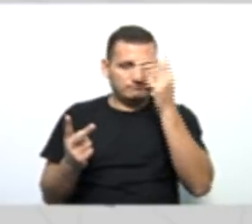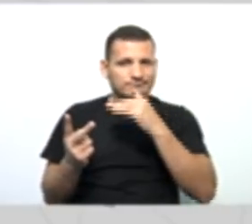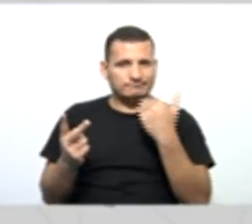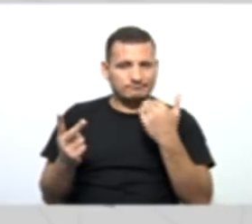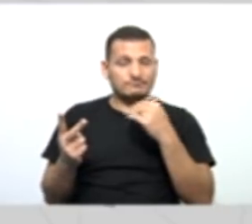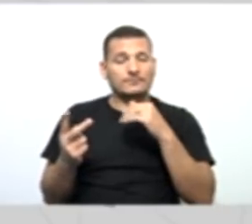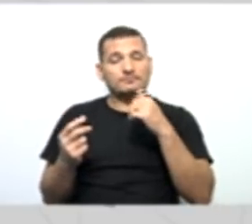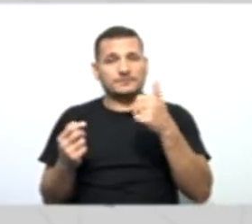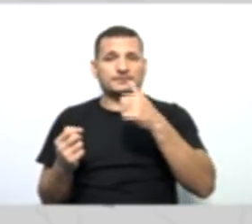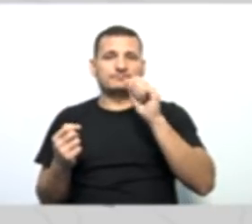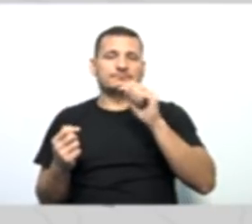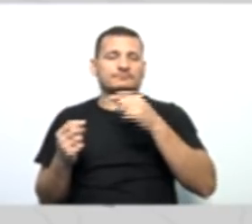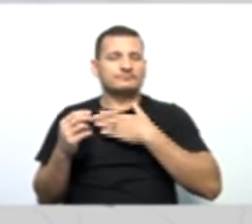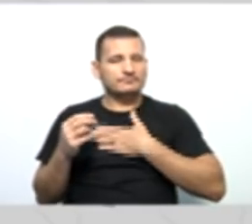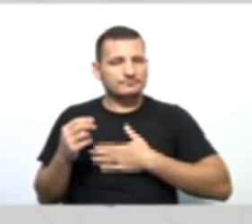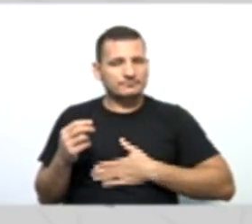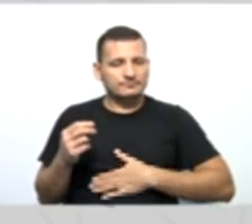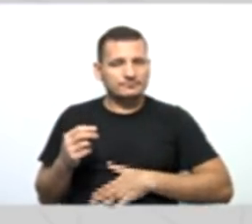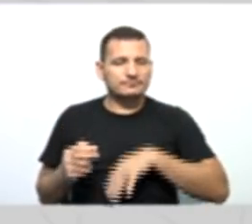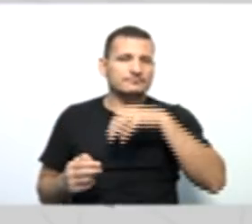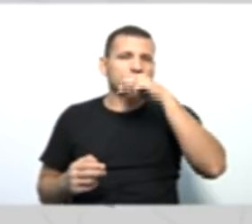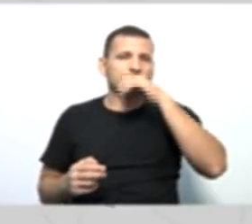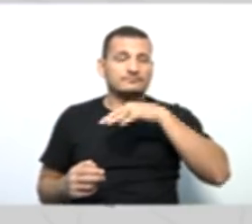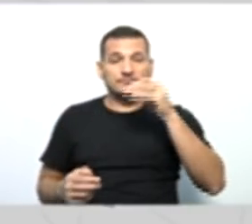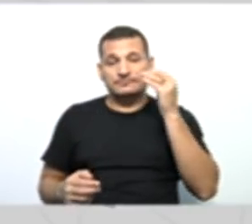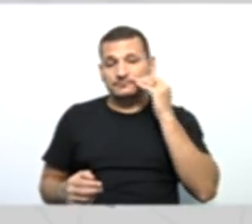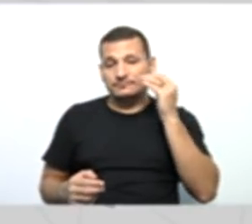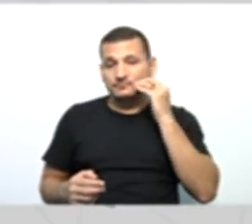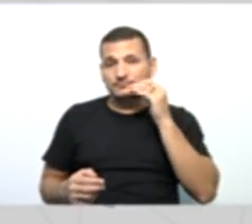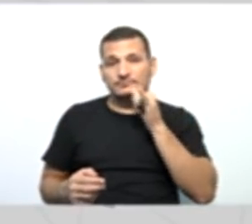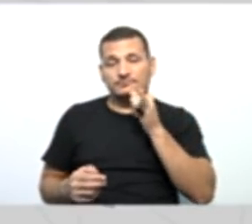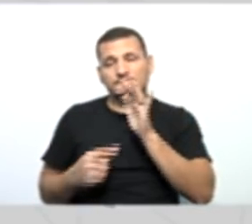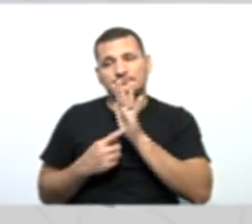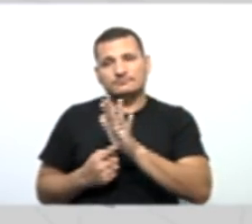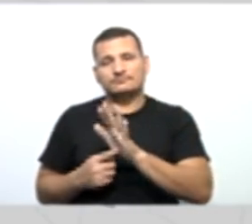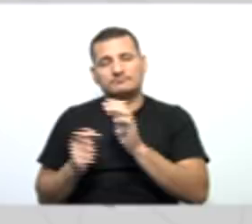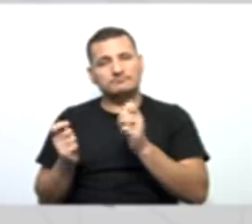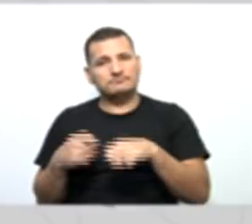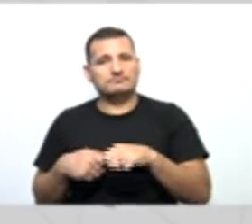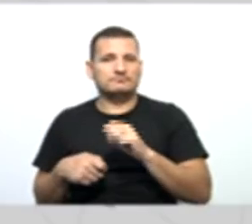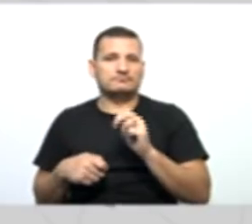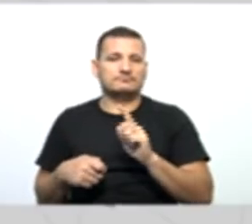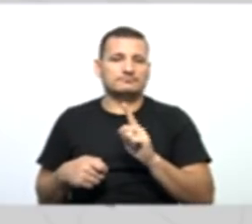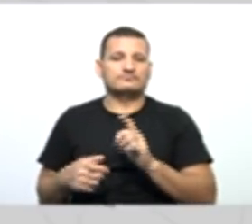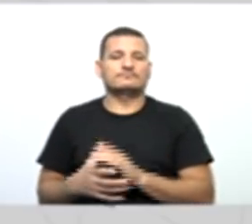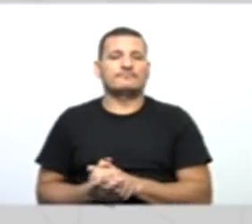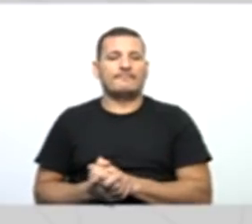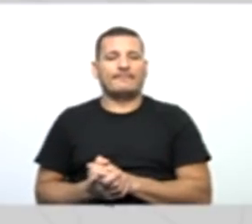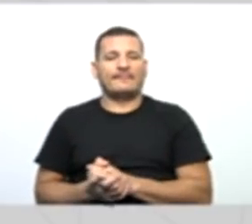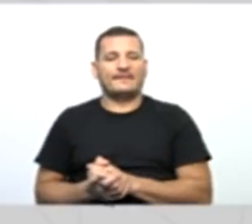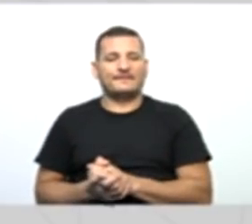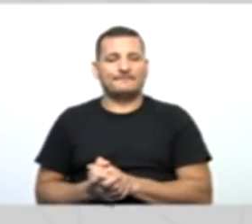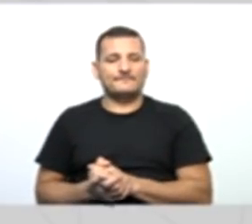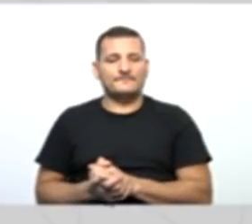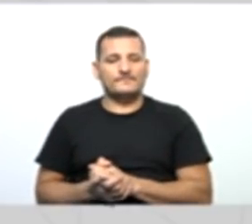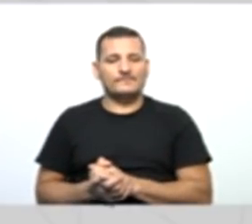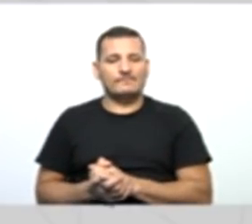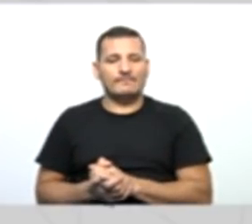calma, respirar e tentar verificar se você pode ajudar essa pessoa, ok? A questão lá